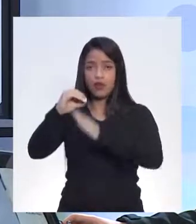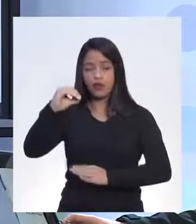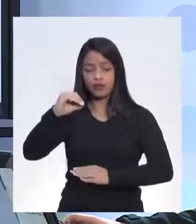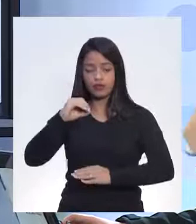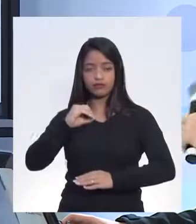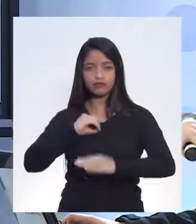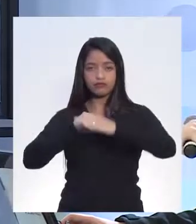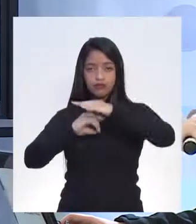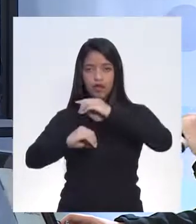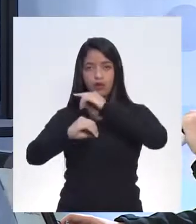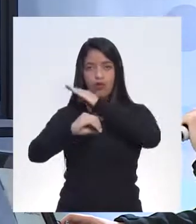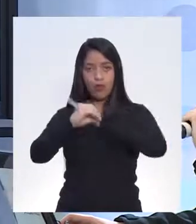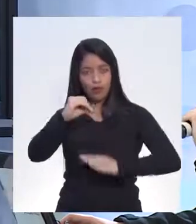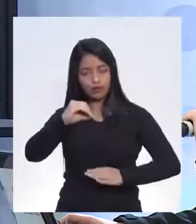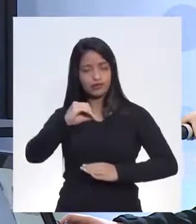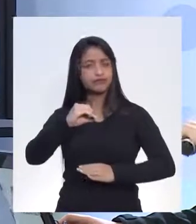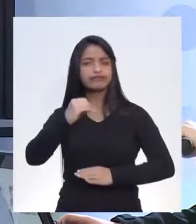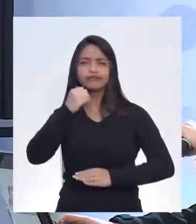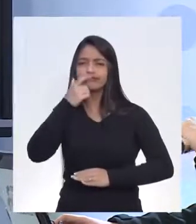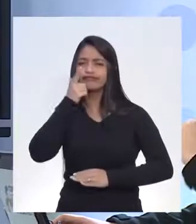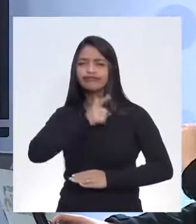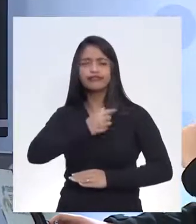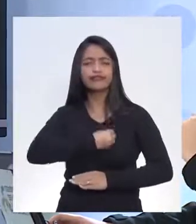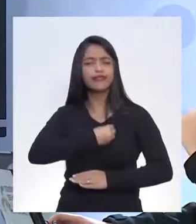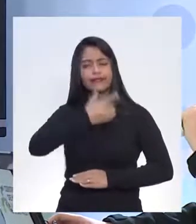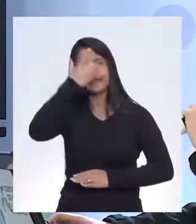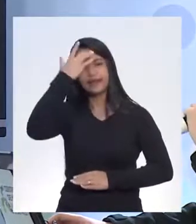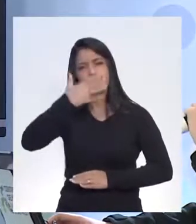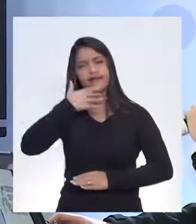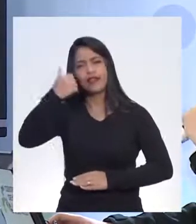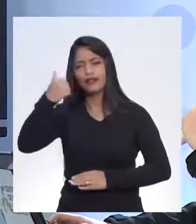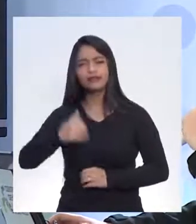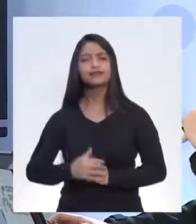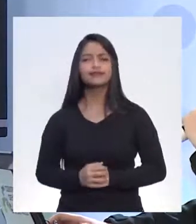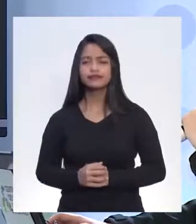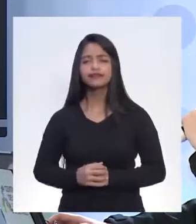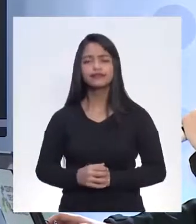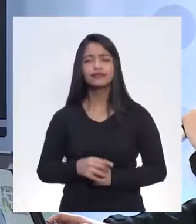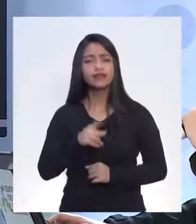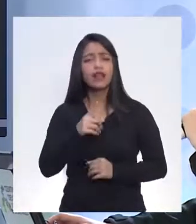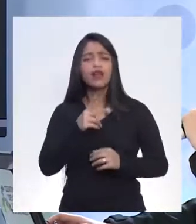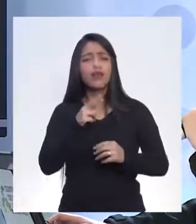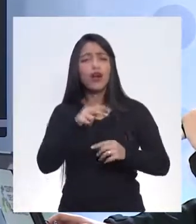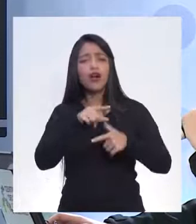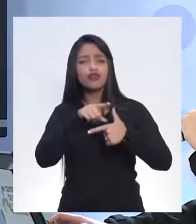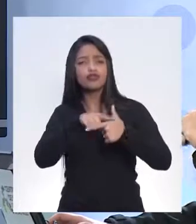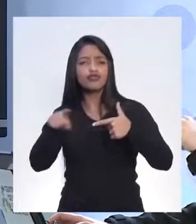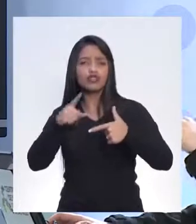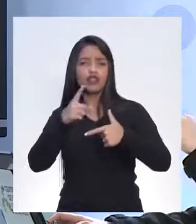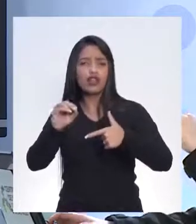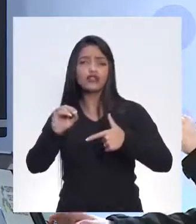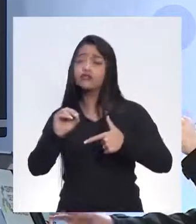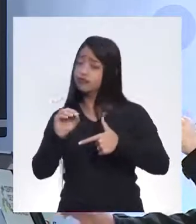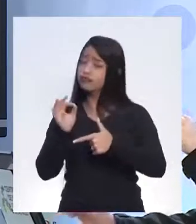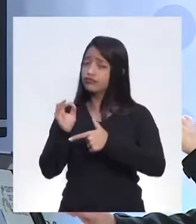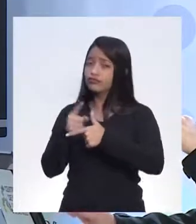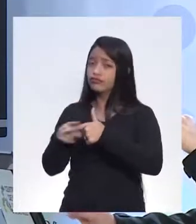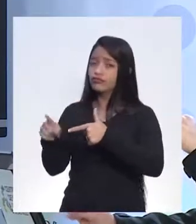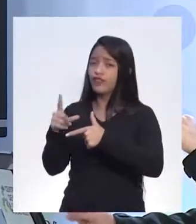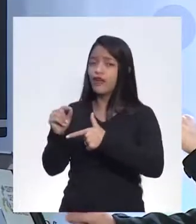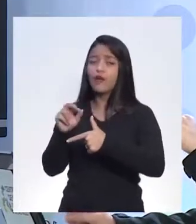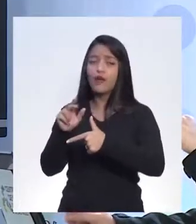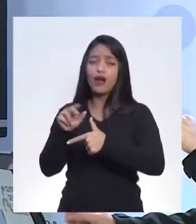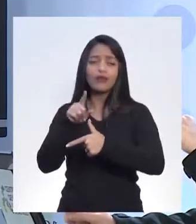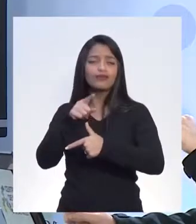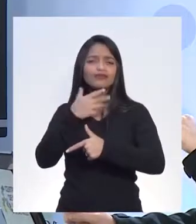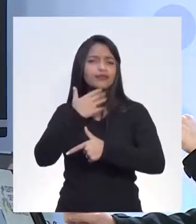facilitar a vida, né? Quando corta isso aí, na realidade, o que você está fazendo? Você já está fazendo uma simplificação por 10, né? Dividindo, né? Está por 10. dividindo por 10. Aqui é prático,